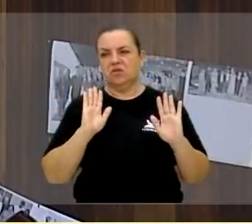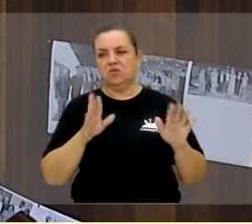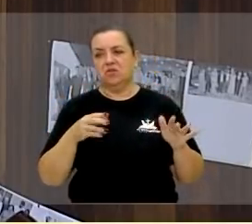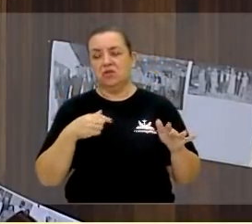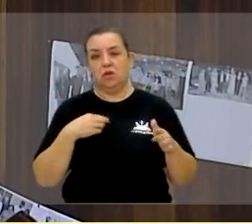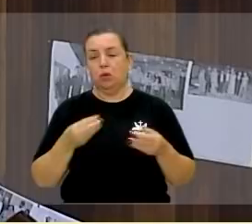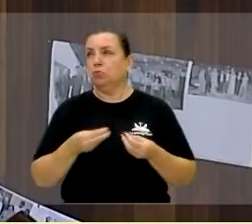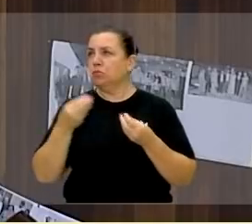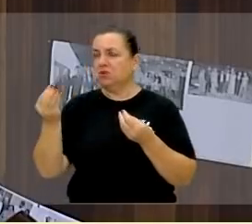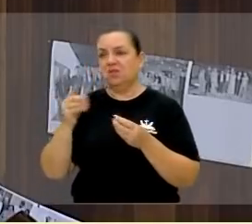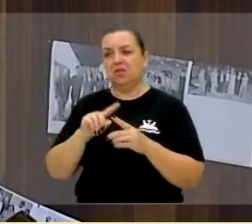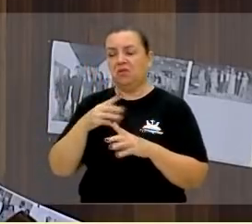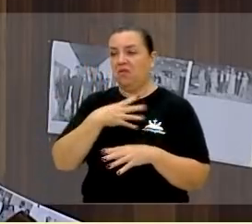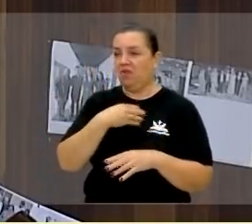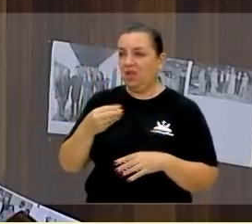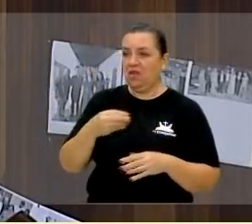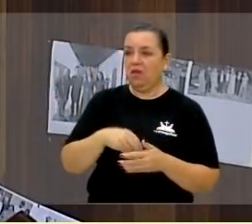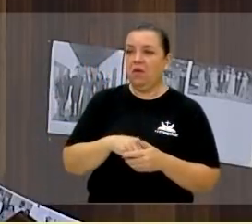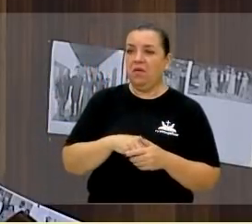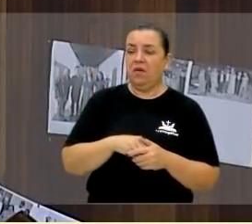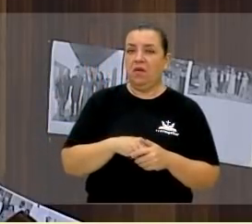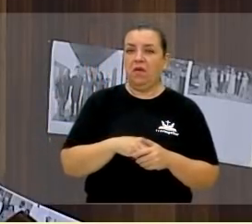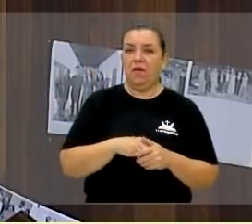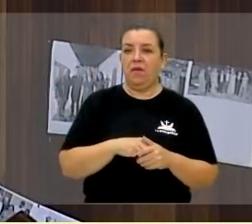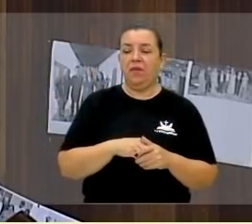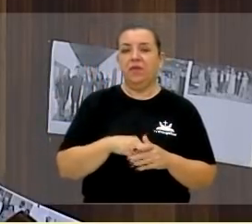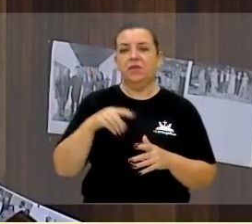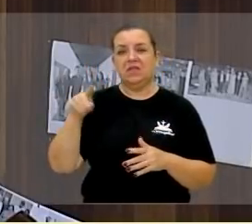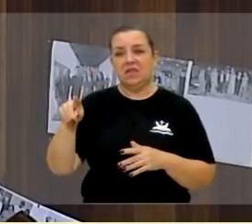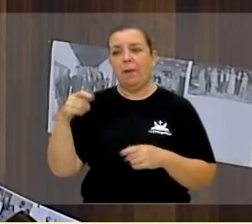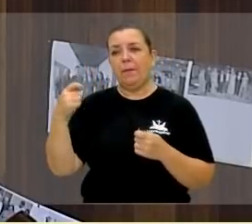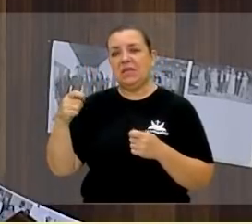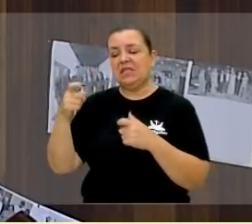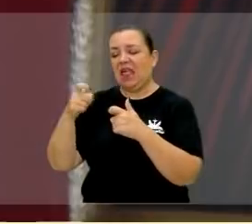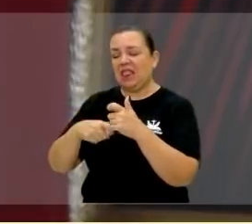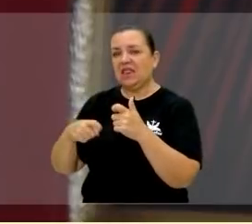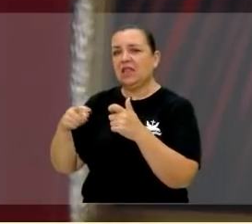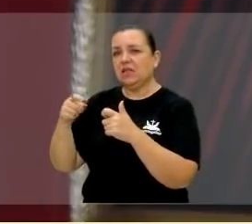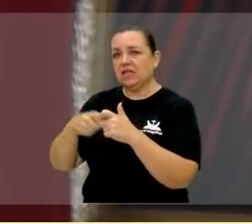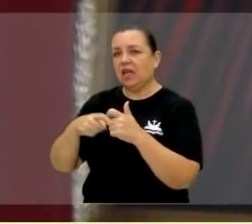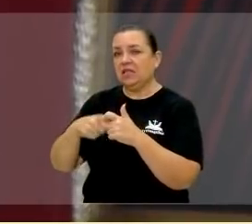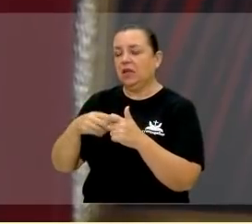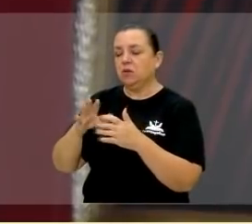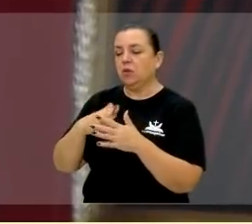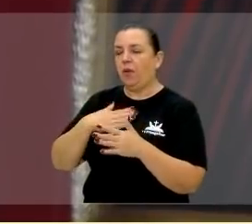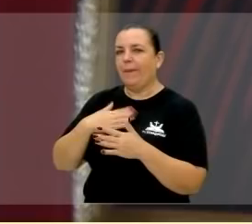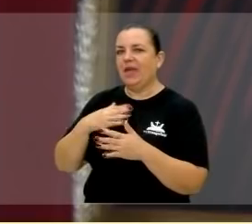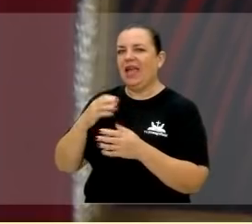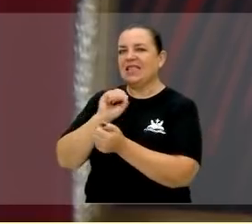estou te dando filho, se deite com a minha escrava, Agar.